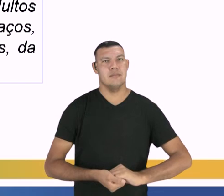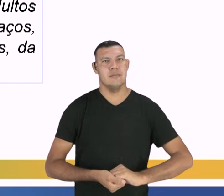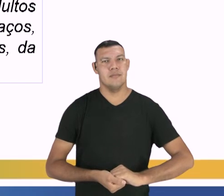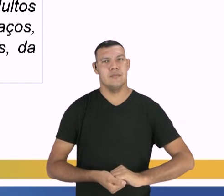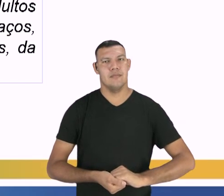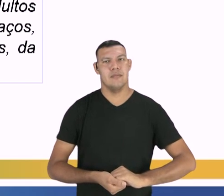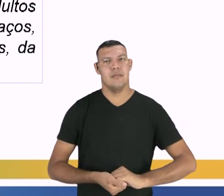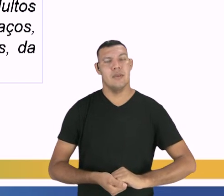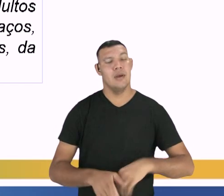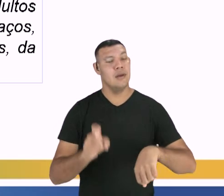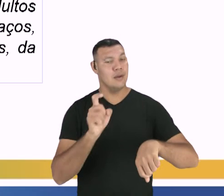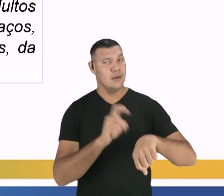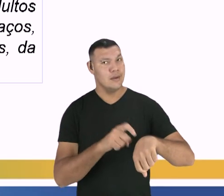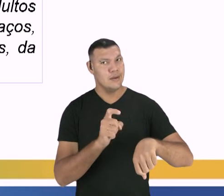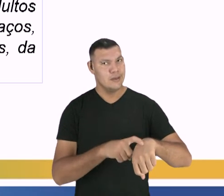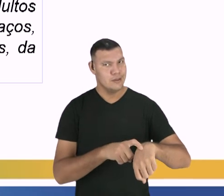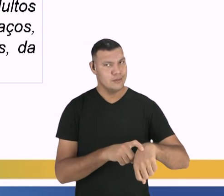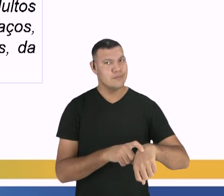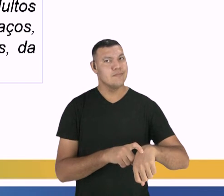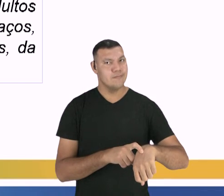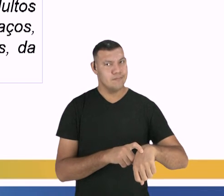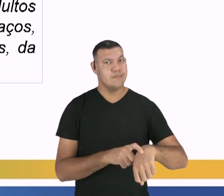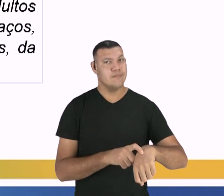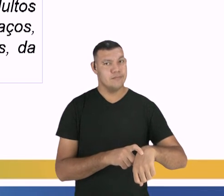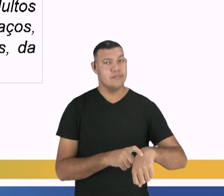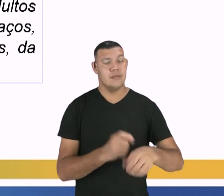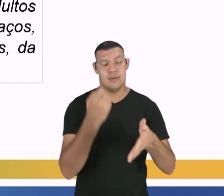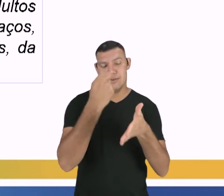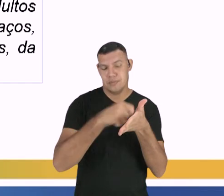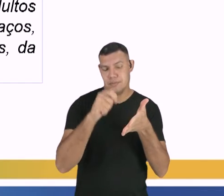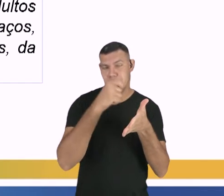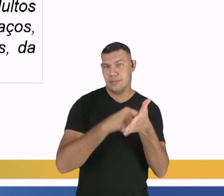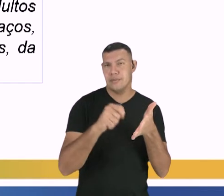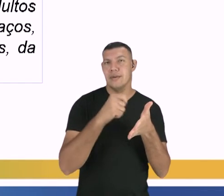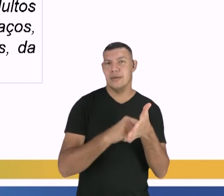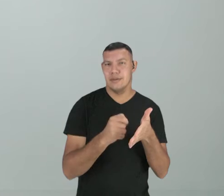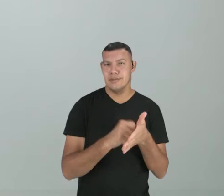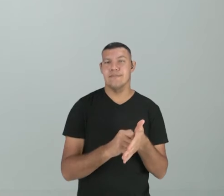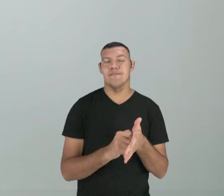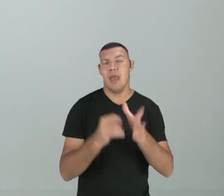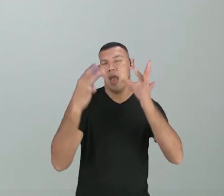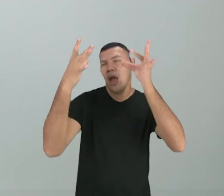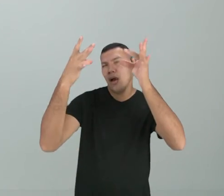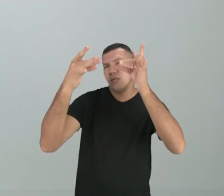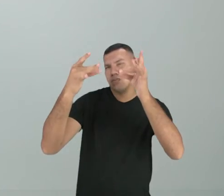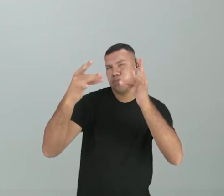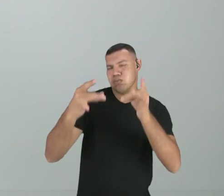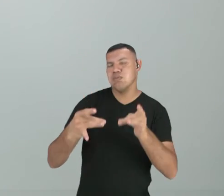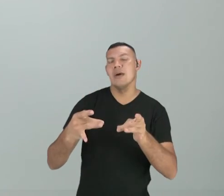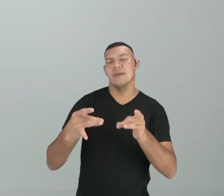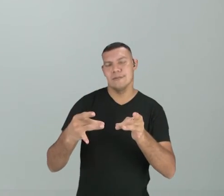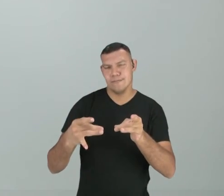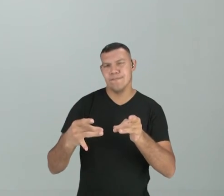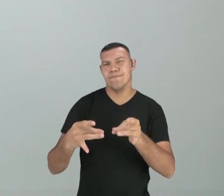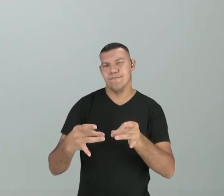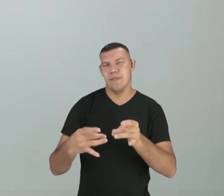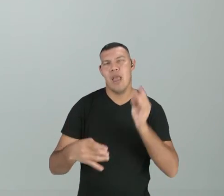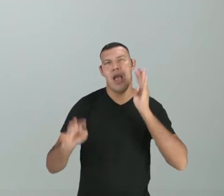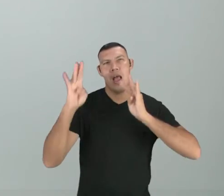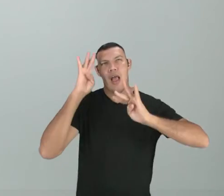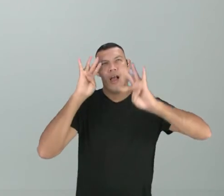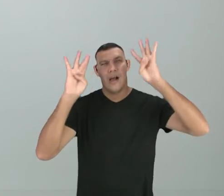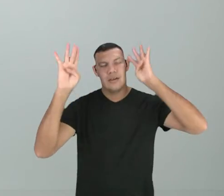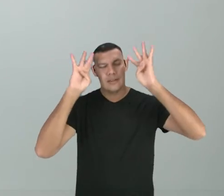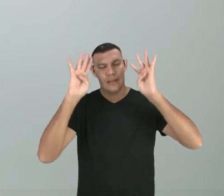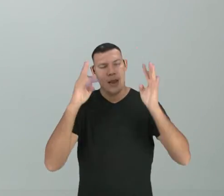Então, a todo momento está vindo, a autora ela vem com essa riqueza de detalhes ao ponto da gente visualizar